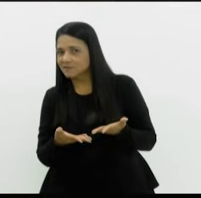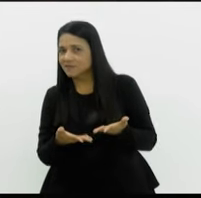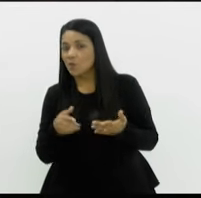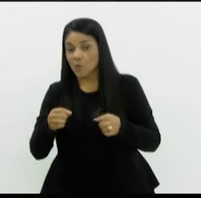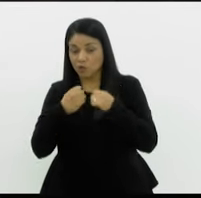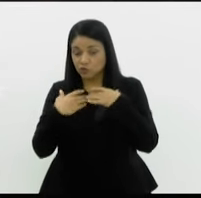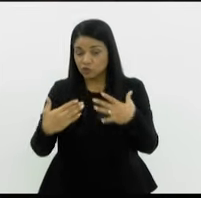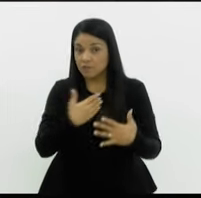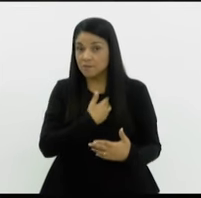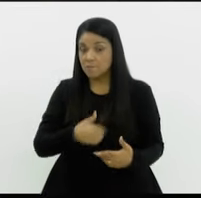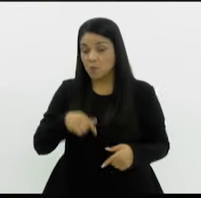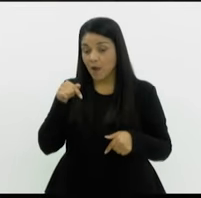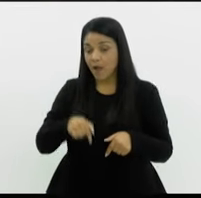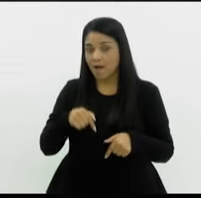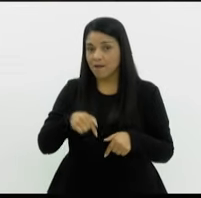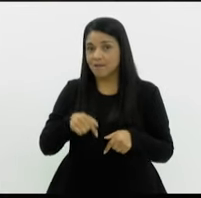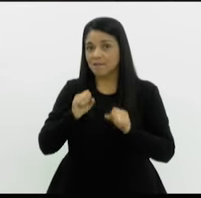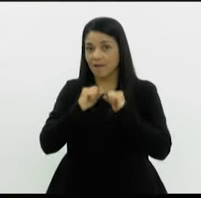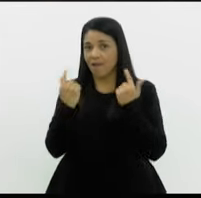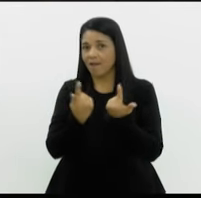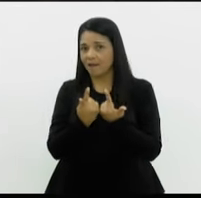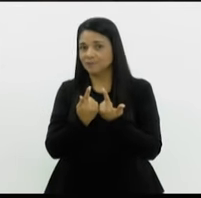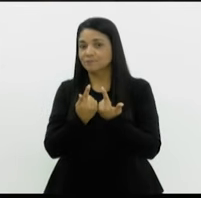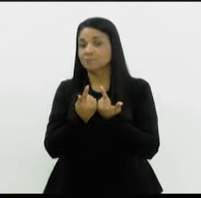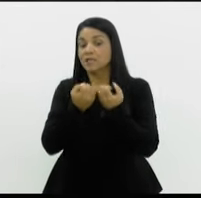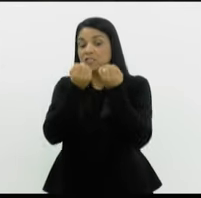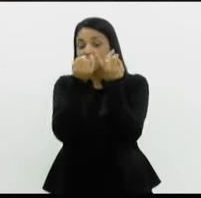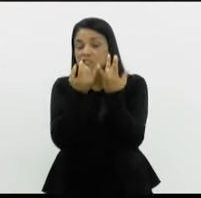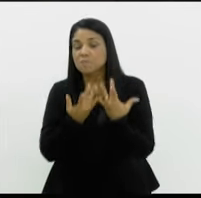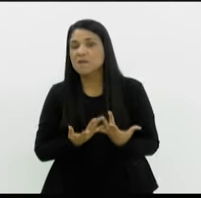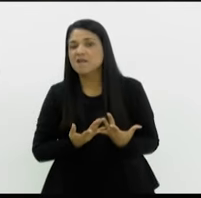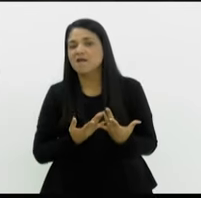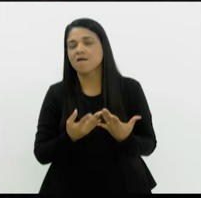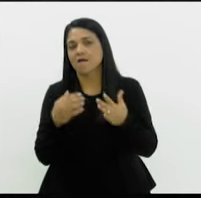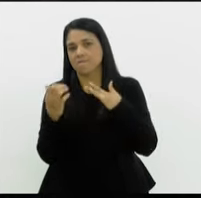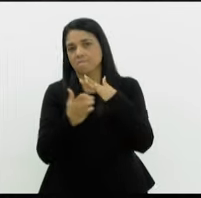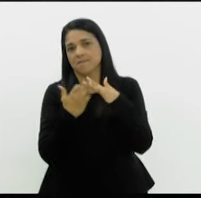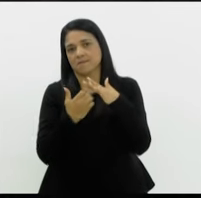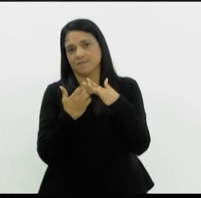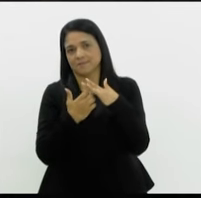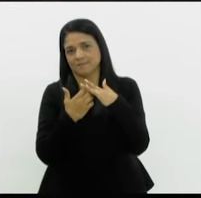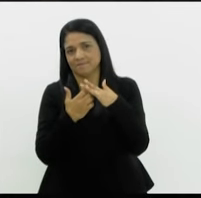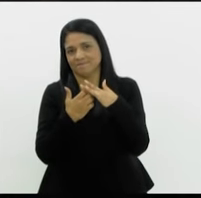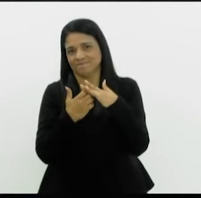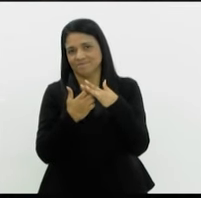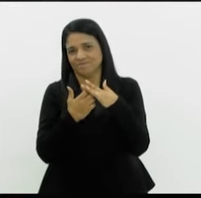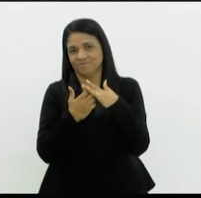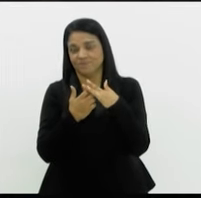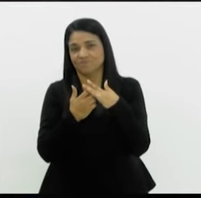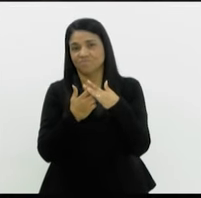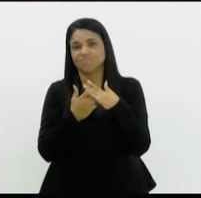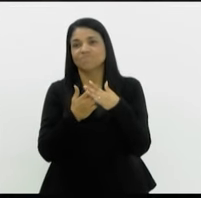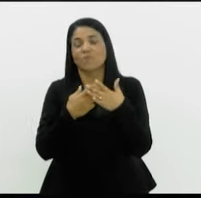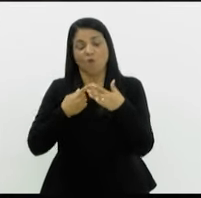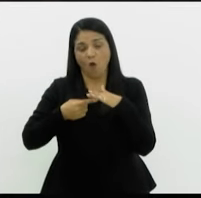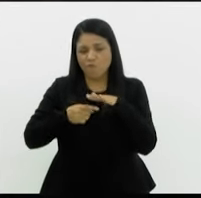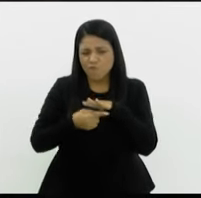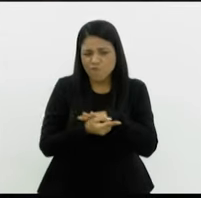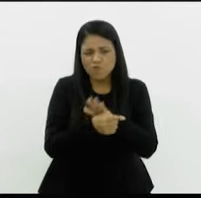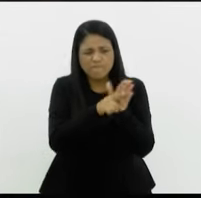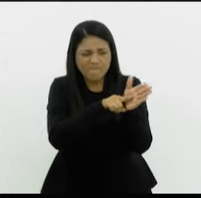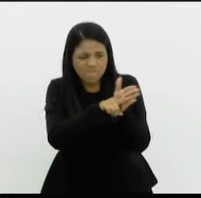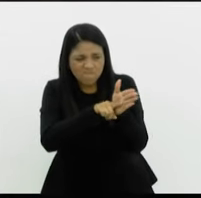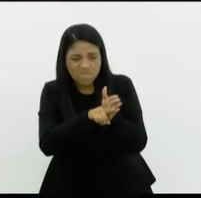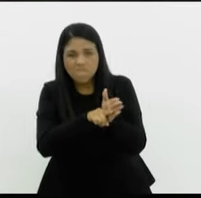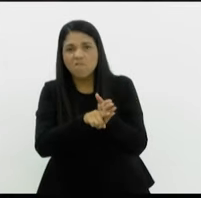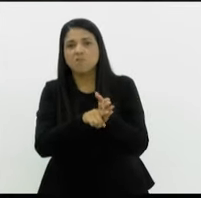casa para que eles venham aqui se explicar. E nós vamos buscar a fundo, senhor presidente, até que tenhamos que pedir uma CPI